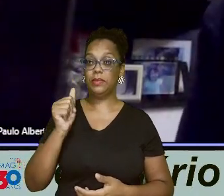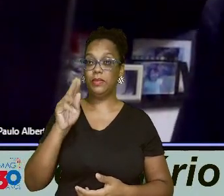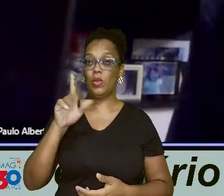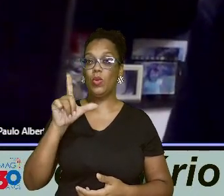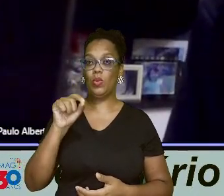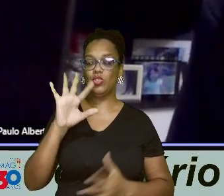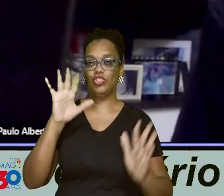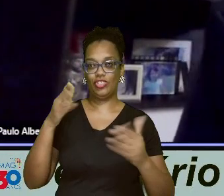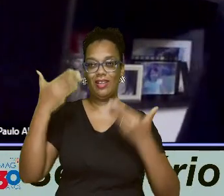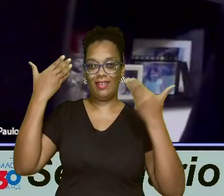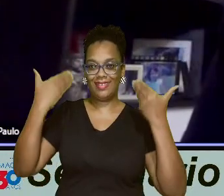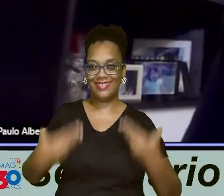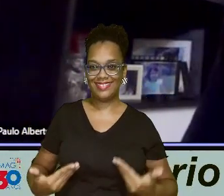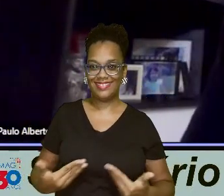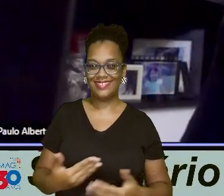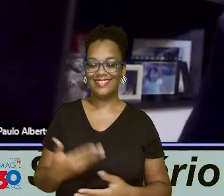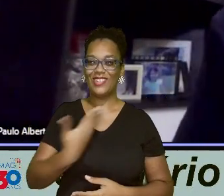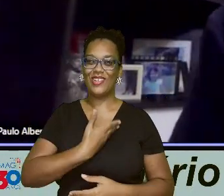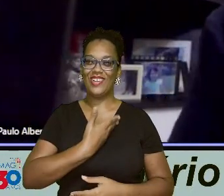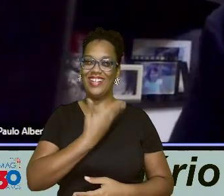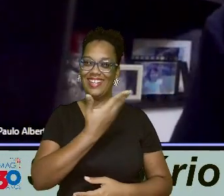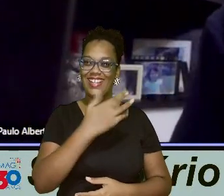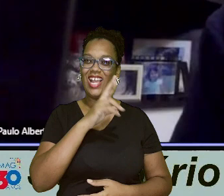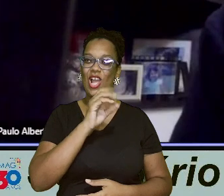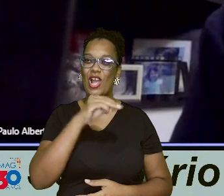apresentado pelo colega Romariano,